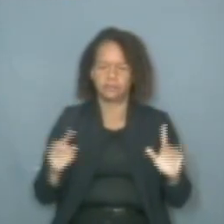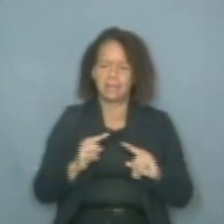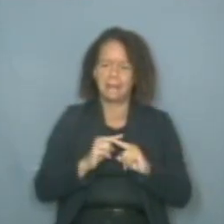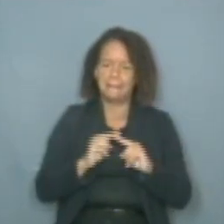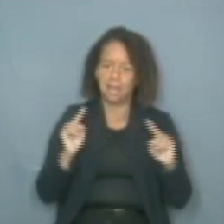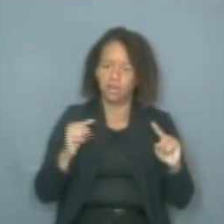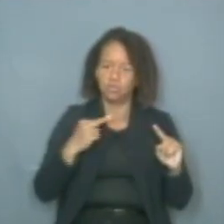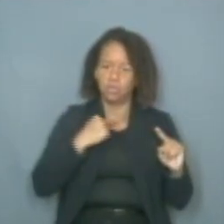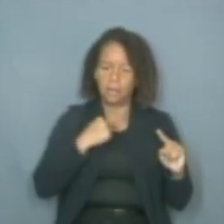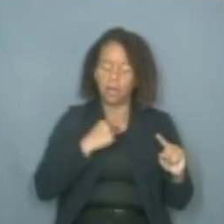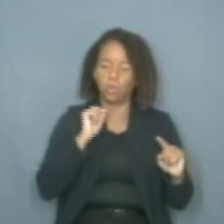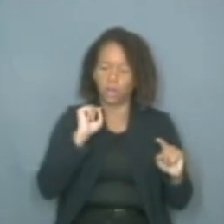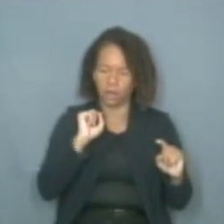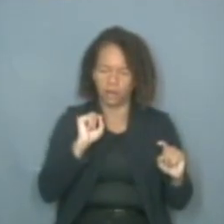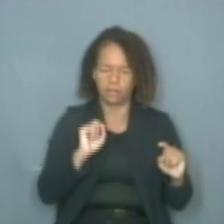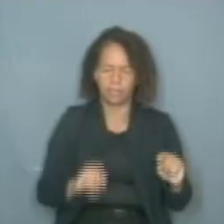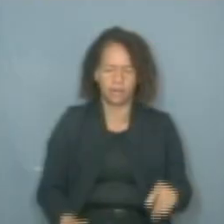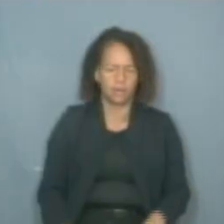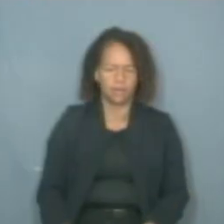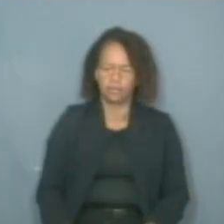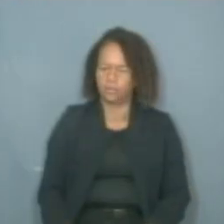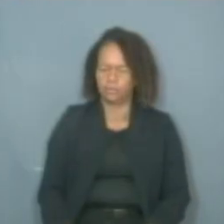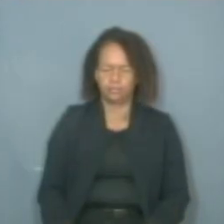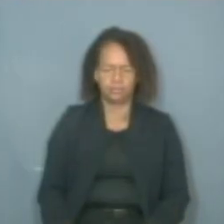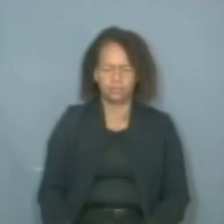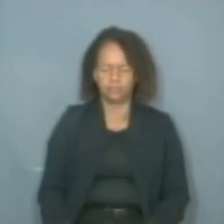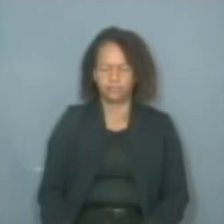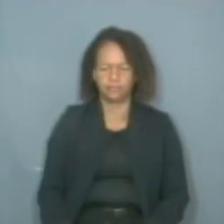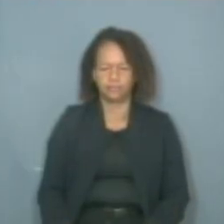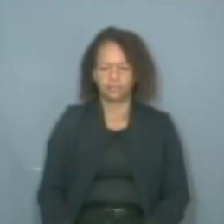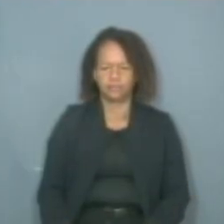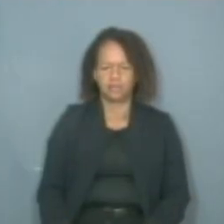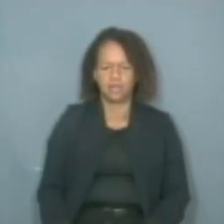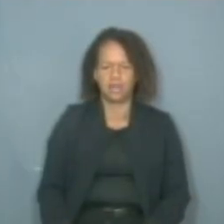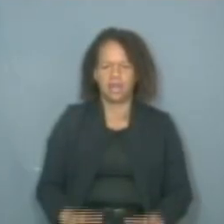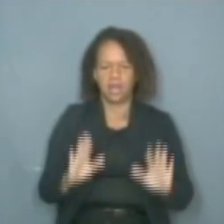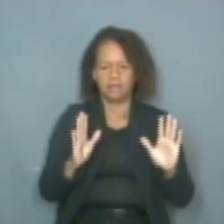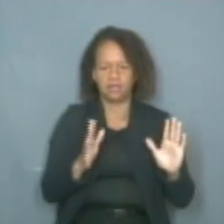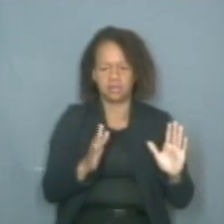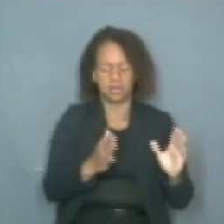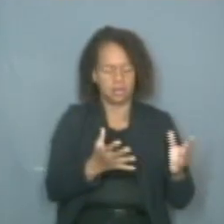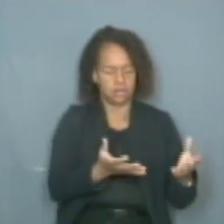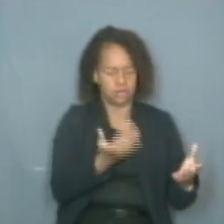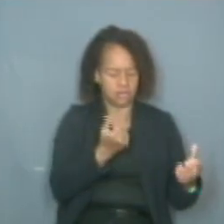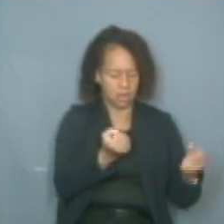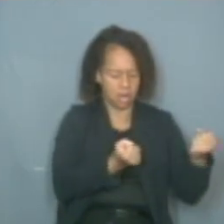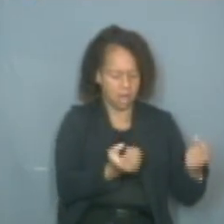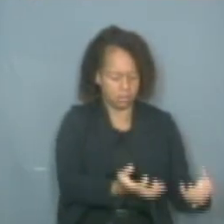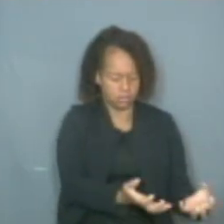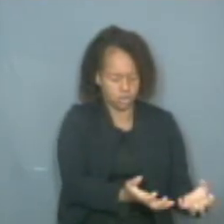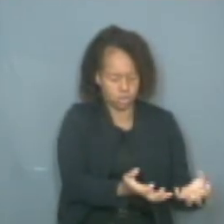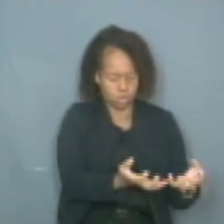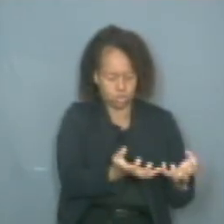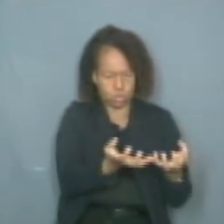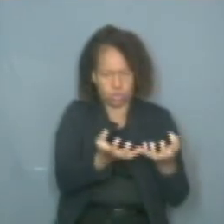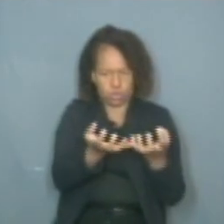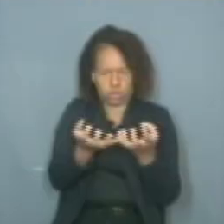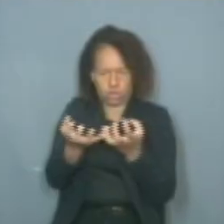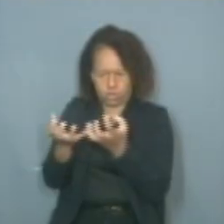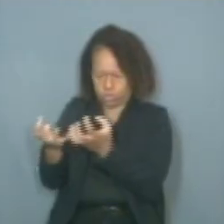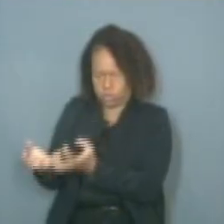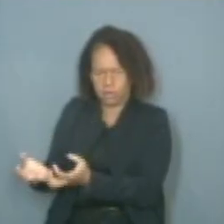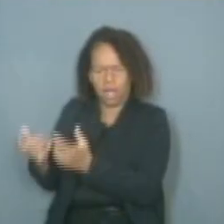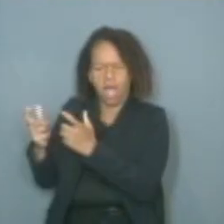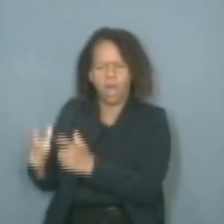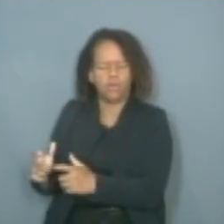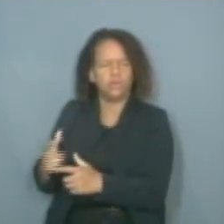Mas o que não pode, e é completamente desproporcional, é simplesmente rebocar um veículo, um patrimônio, que por muitas